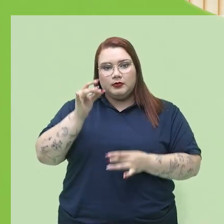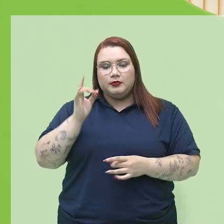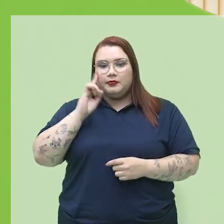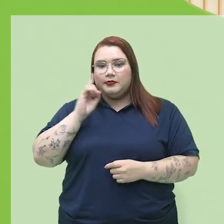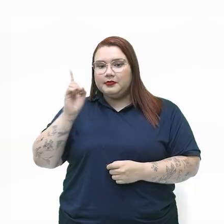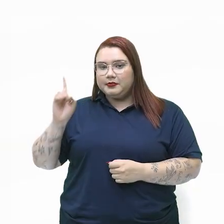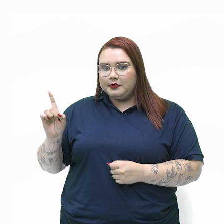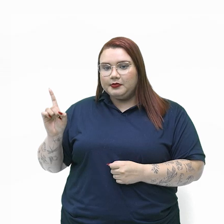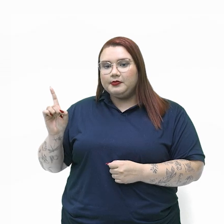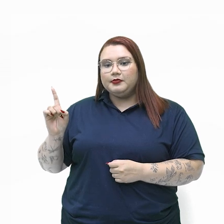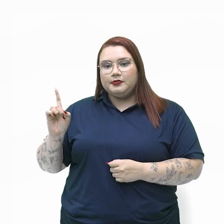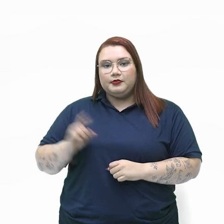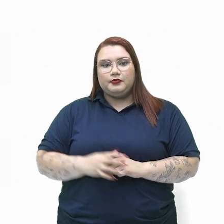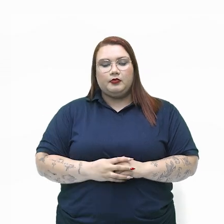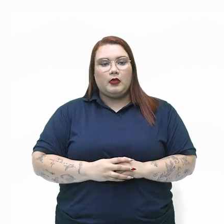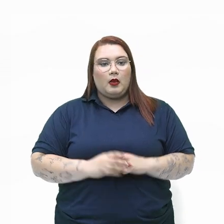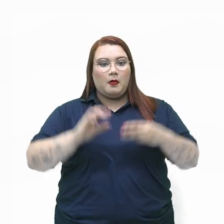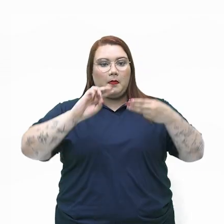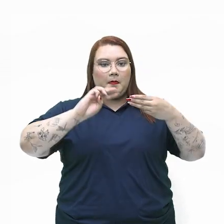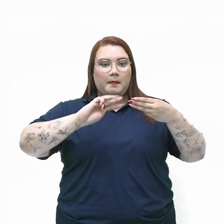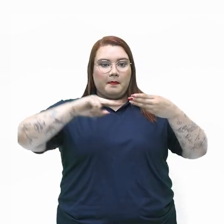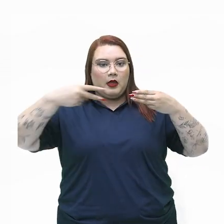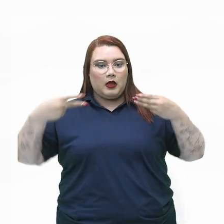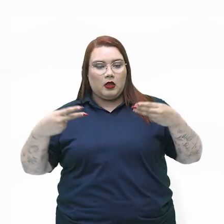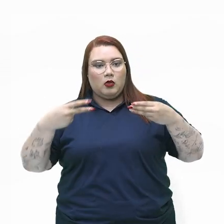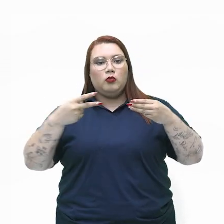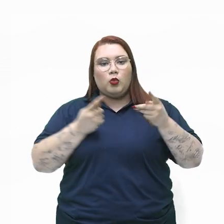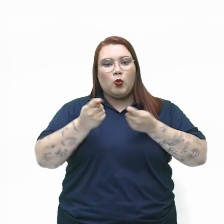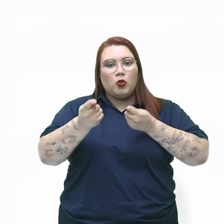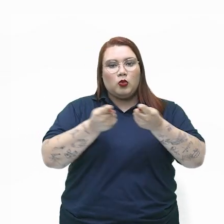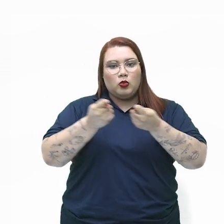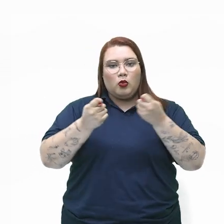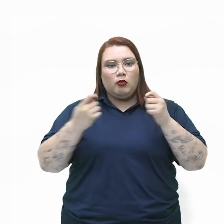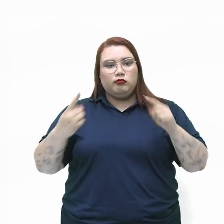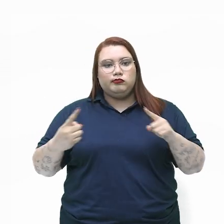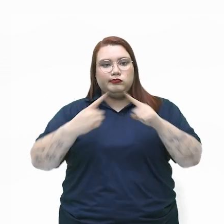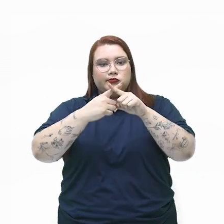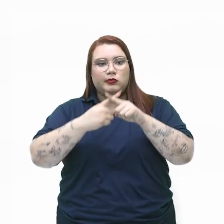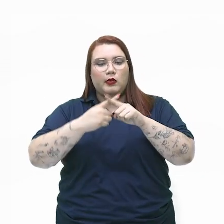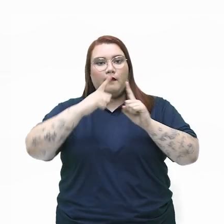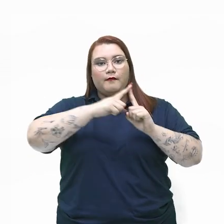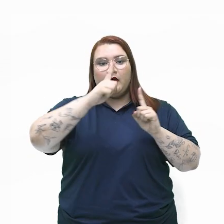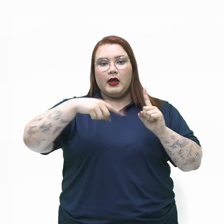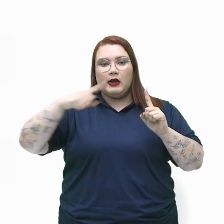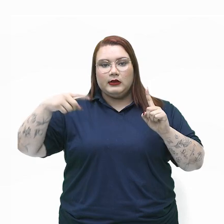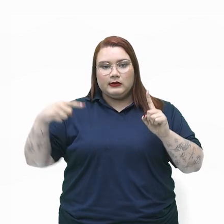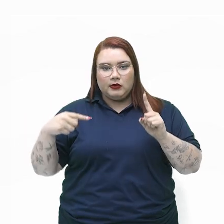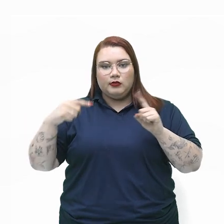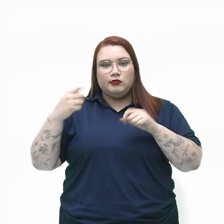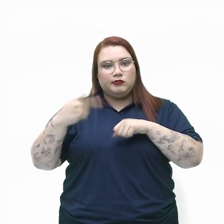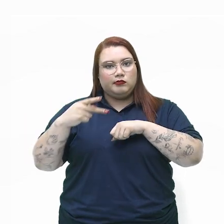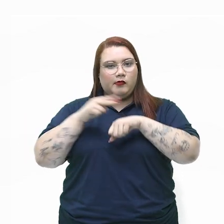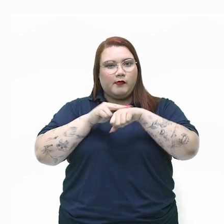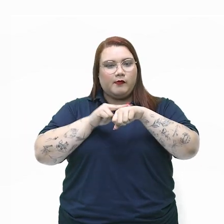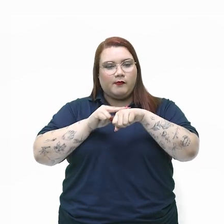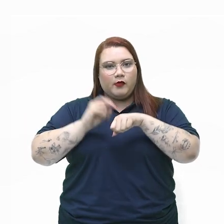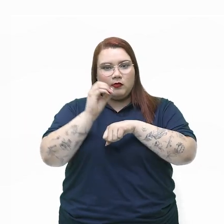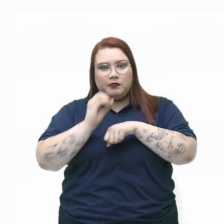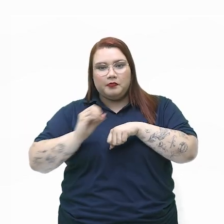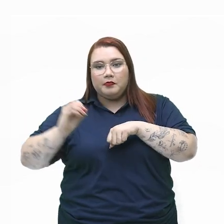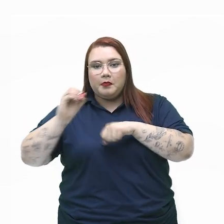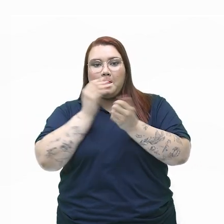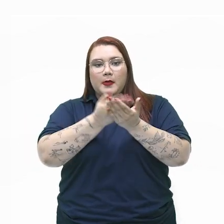e detalhada. Olha só. Mendel, ele controlou o cruzamento entre diferentes variedades